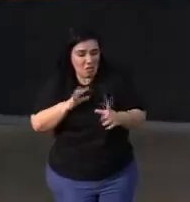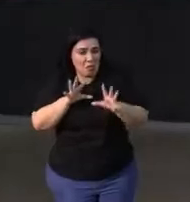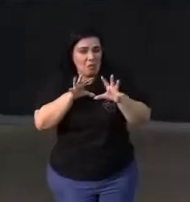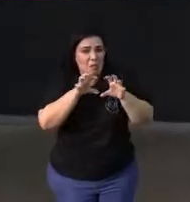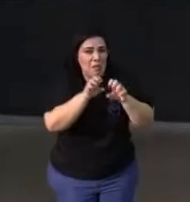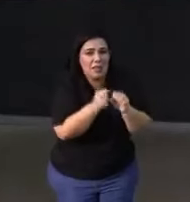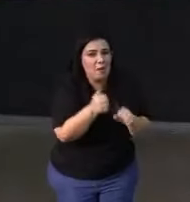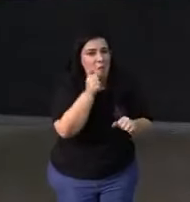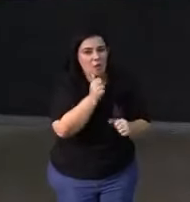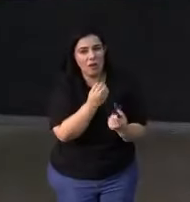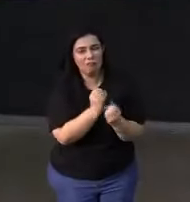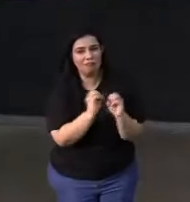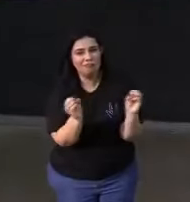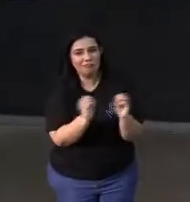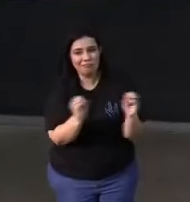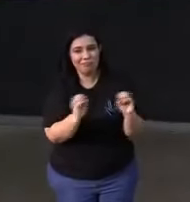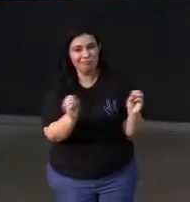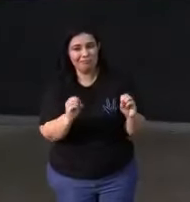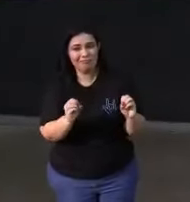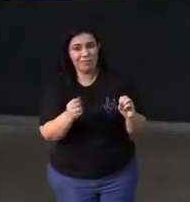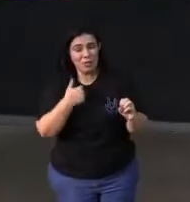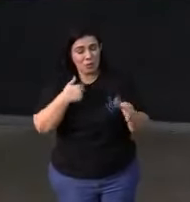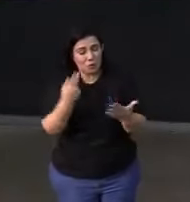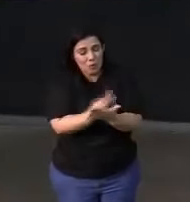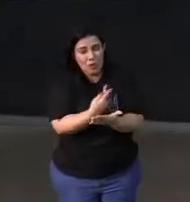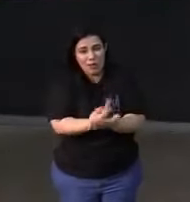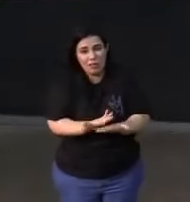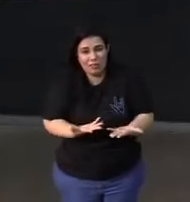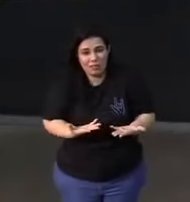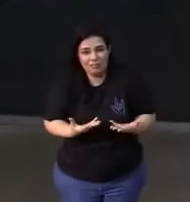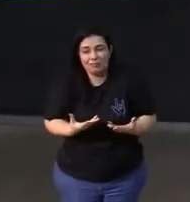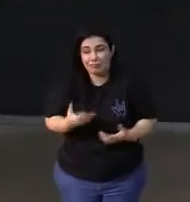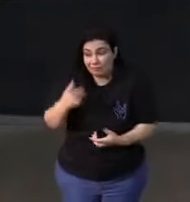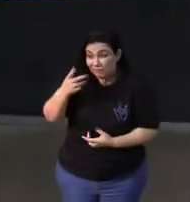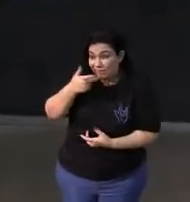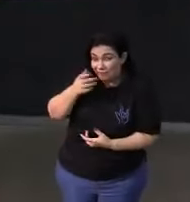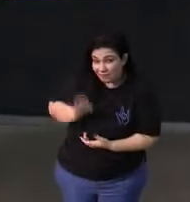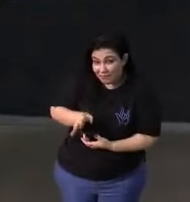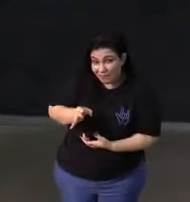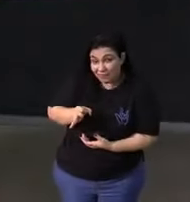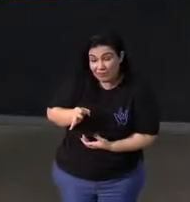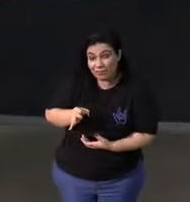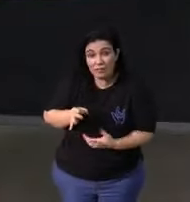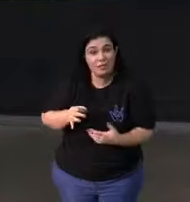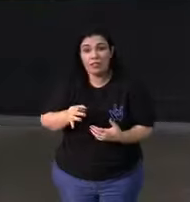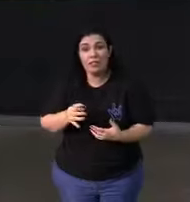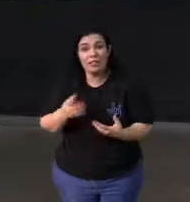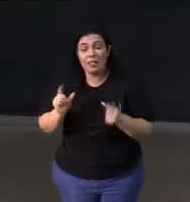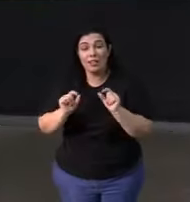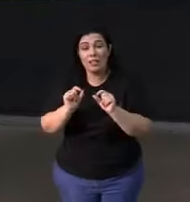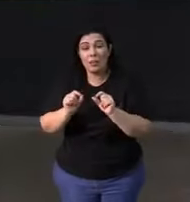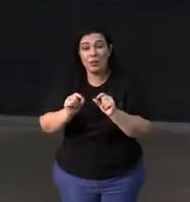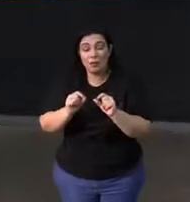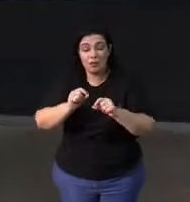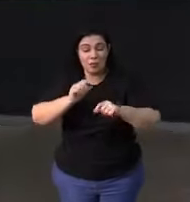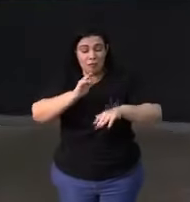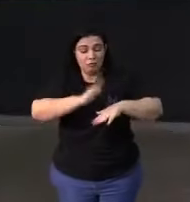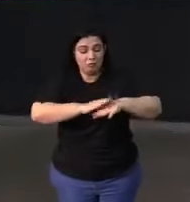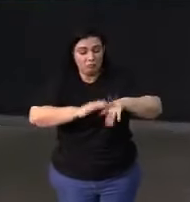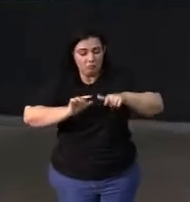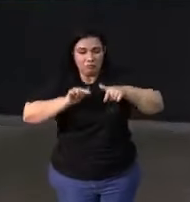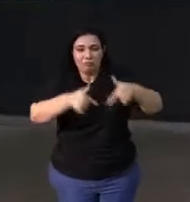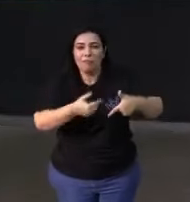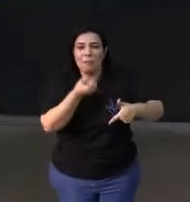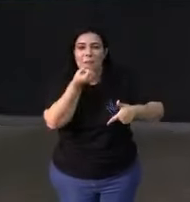de Potifar, eu não era para estar aqui. Sério? O que, que tem para você fazer aí? Faça